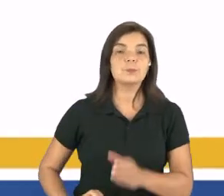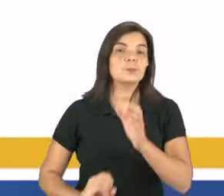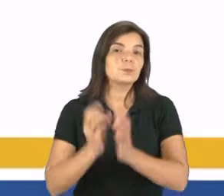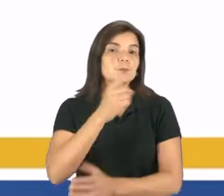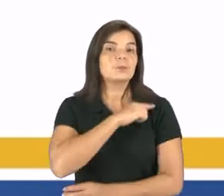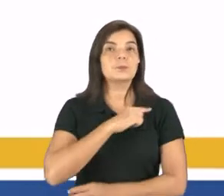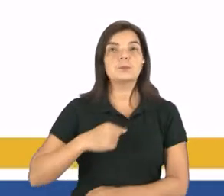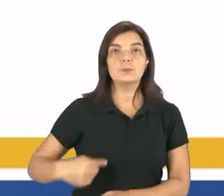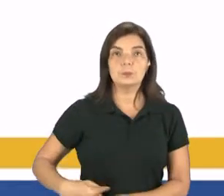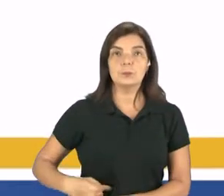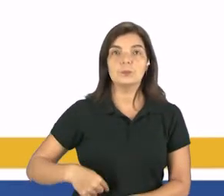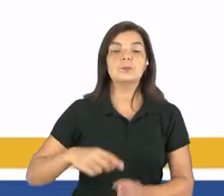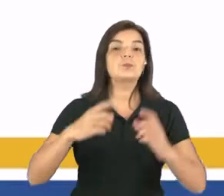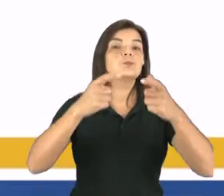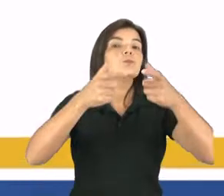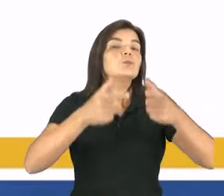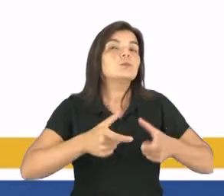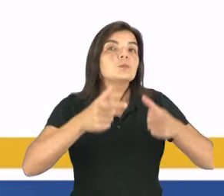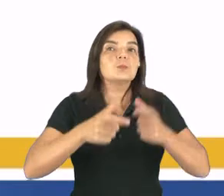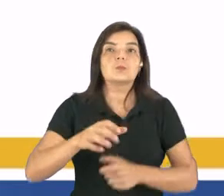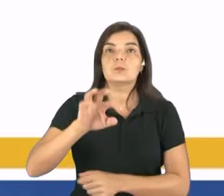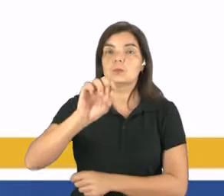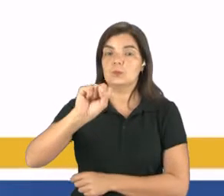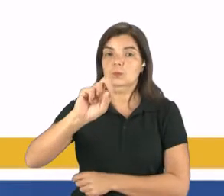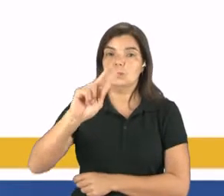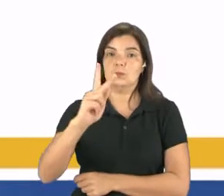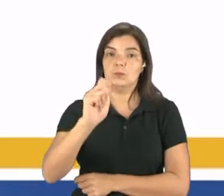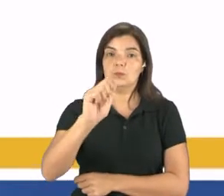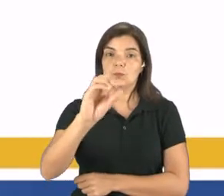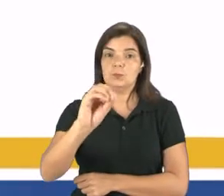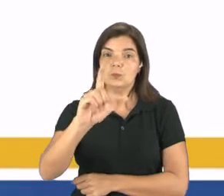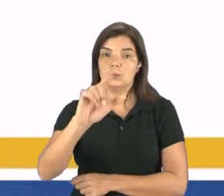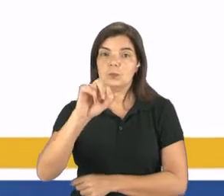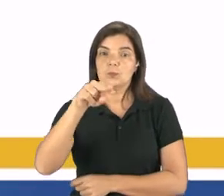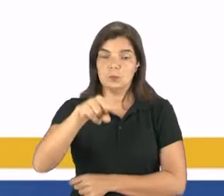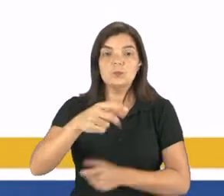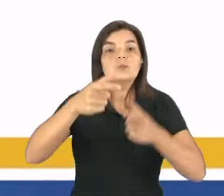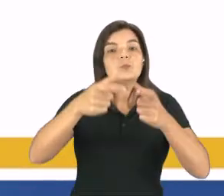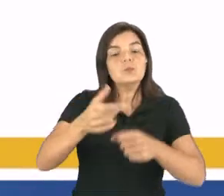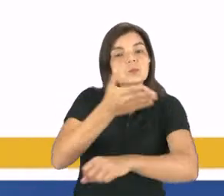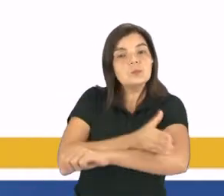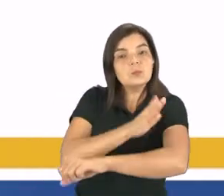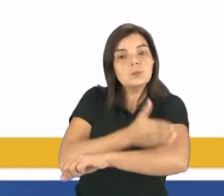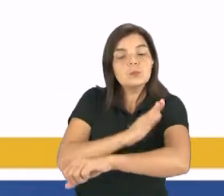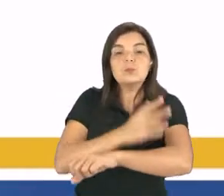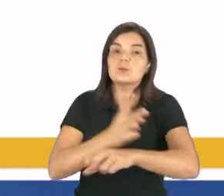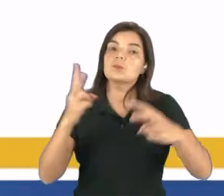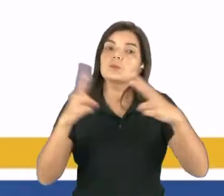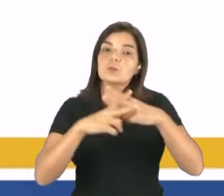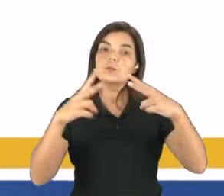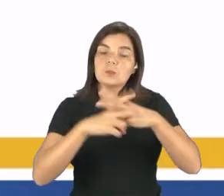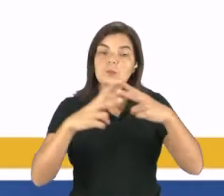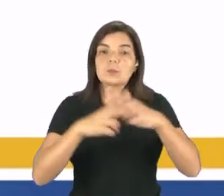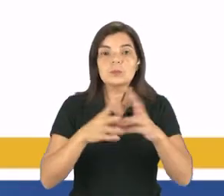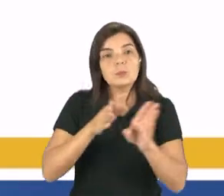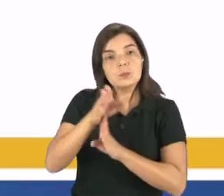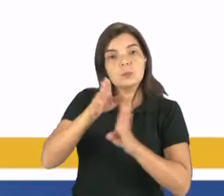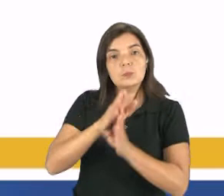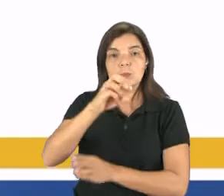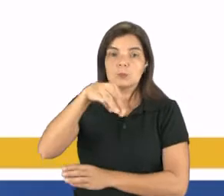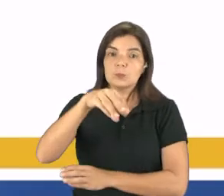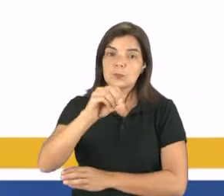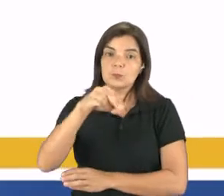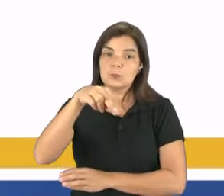China o Templo Shaolin, espaço destinado para o treinamento dos lutadores sobre orientações dos monges, né? A partir do